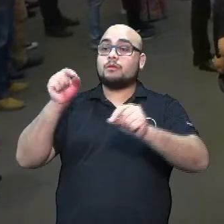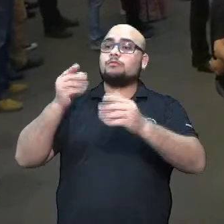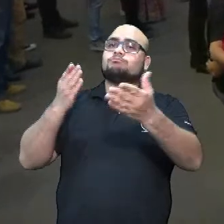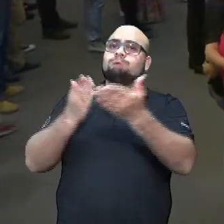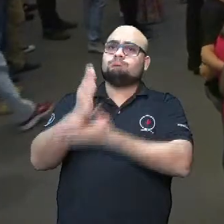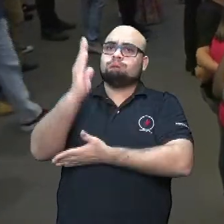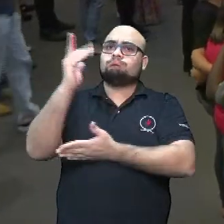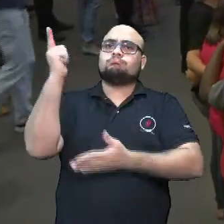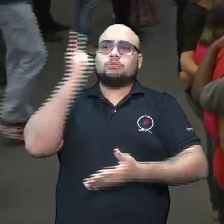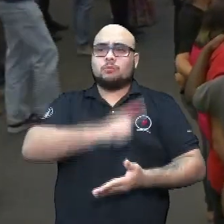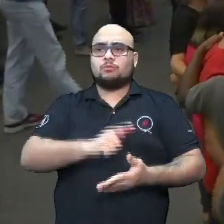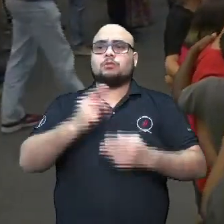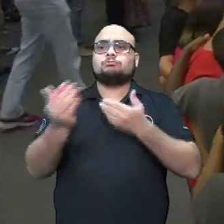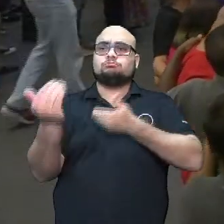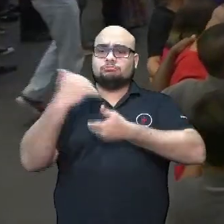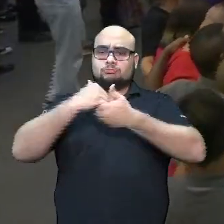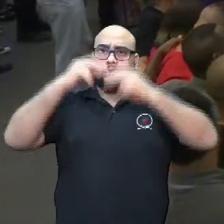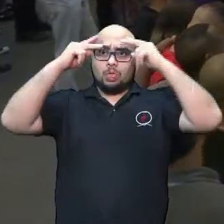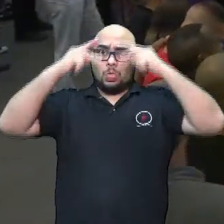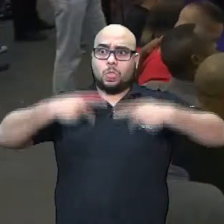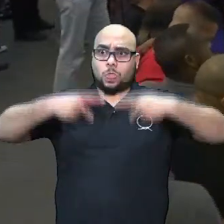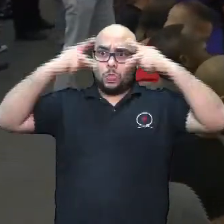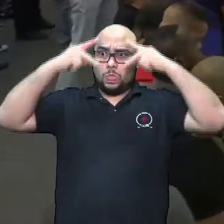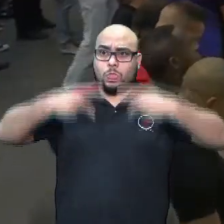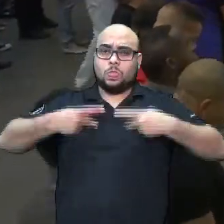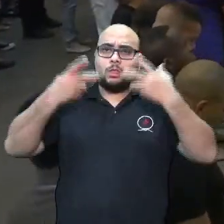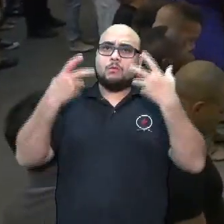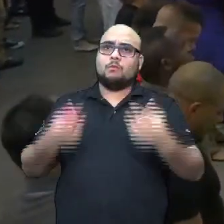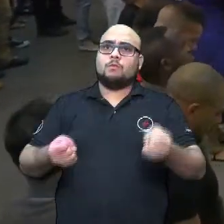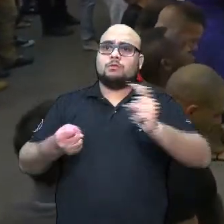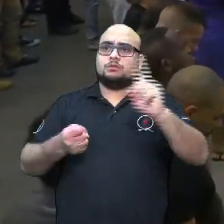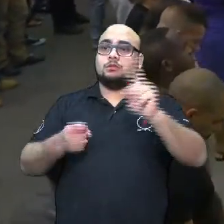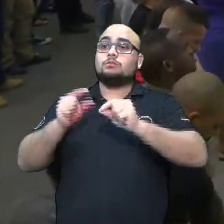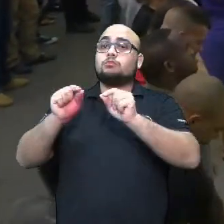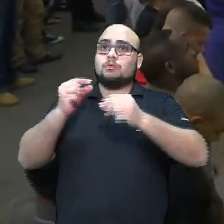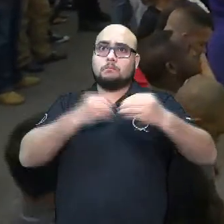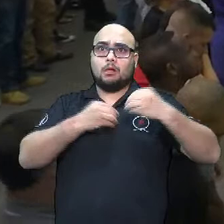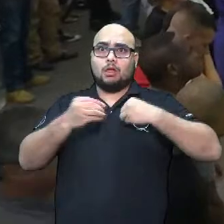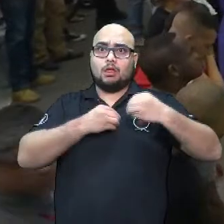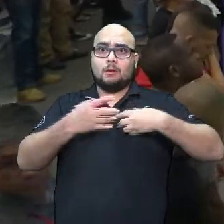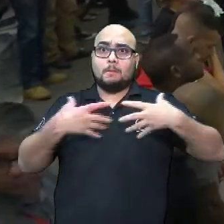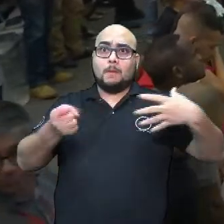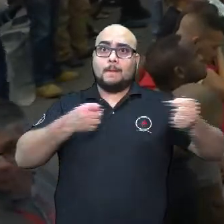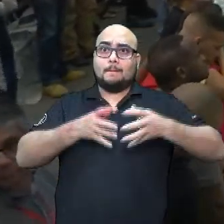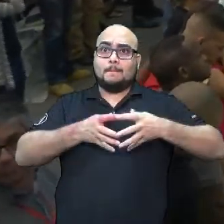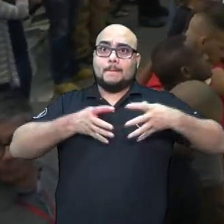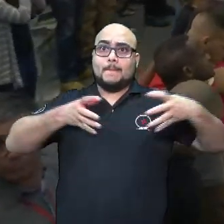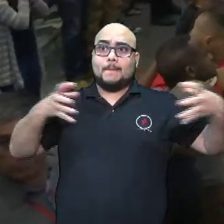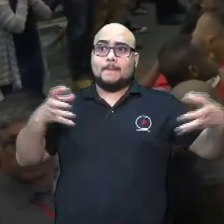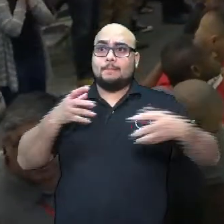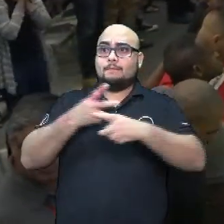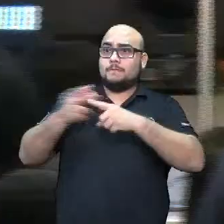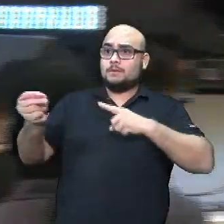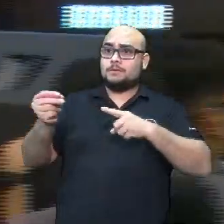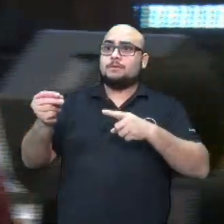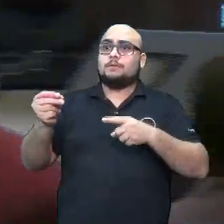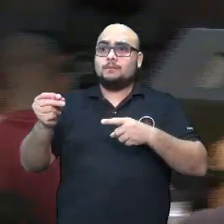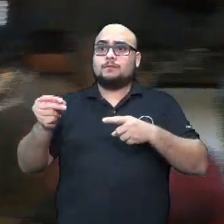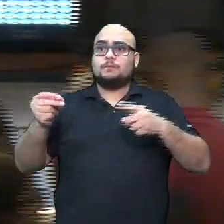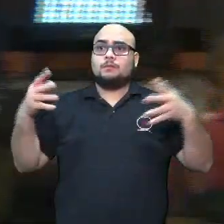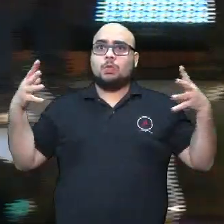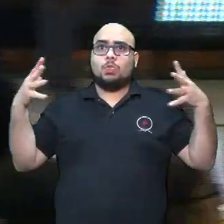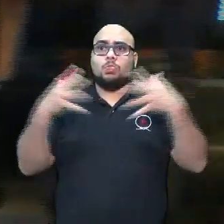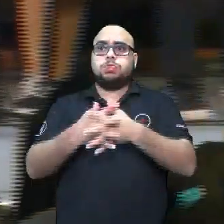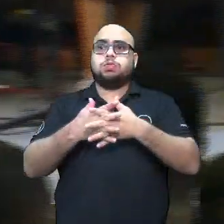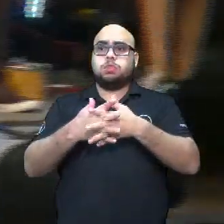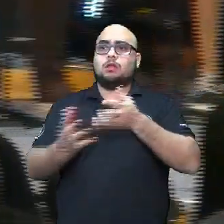parar. Você fica invencível. Vença seus pecados, vença seus medos, vença seus conflitos. Volte para casa. Há um Deus